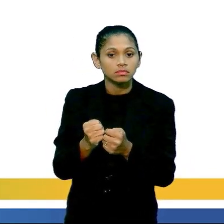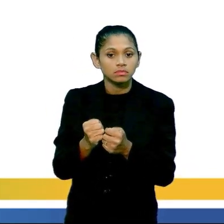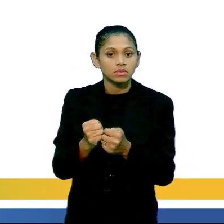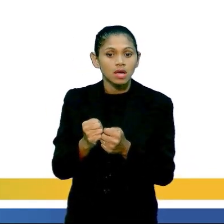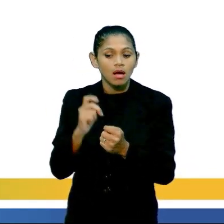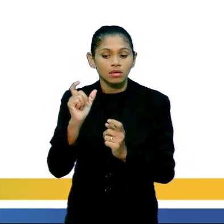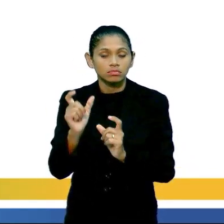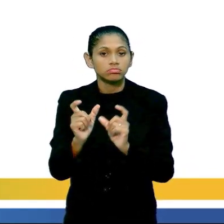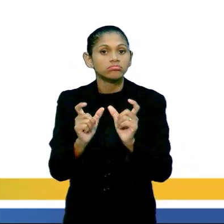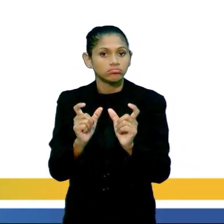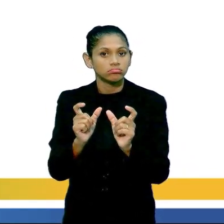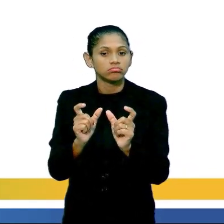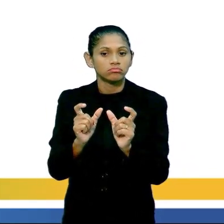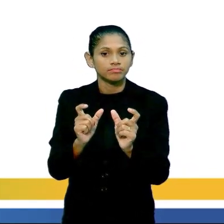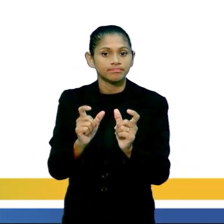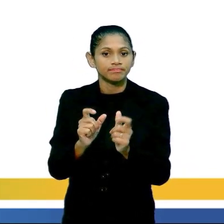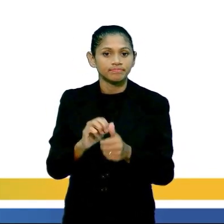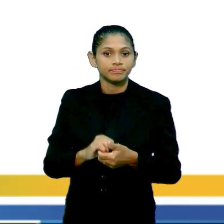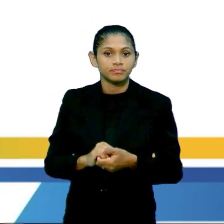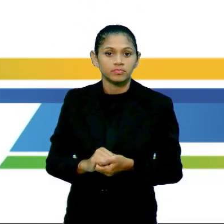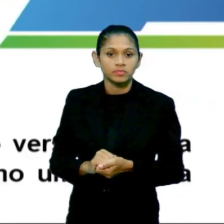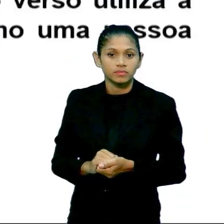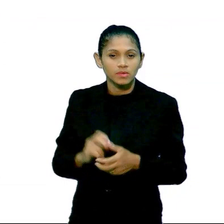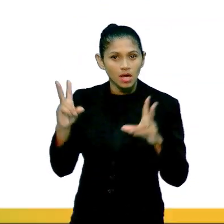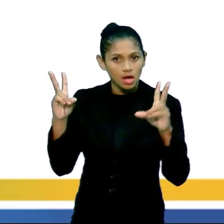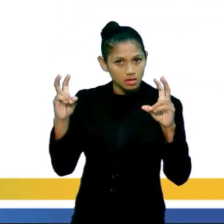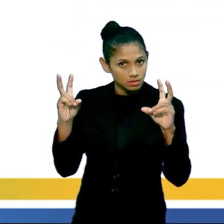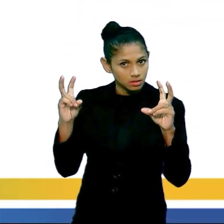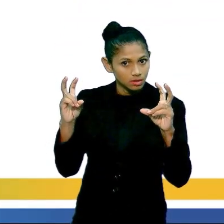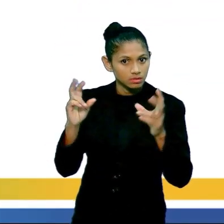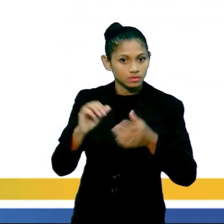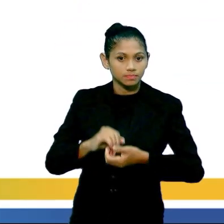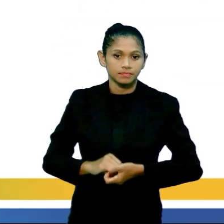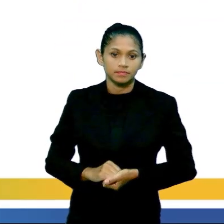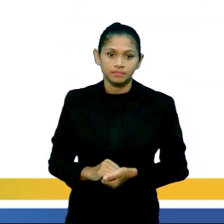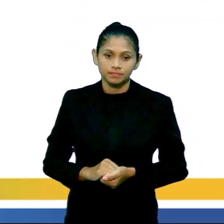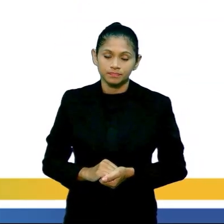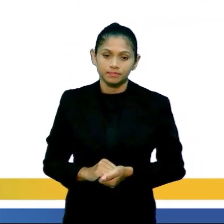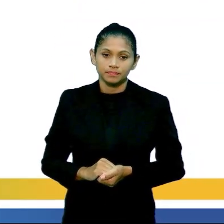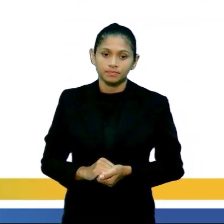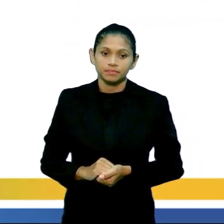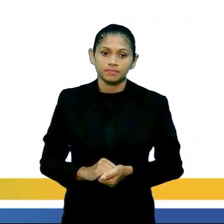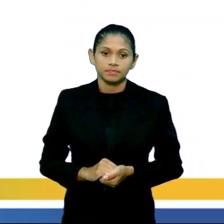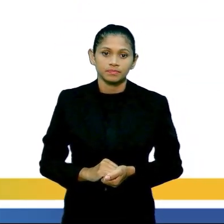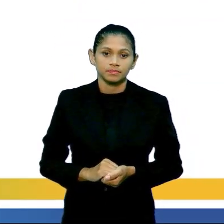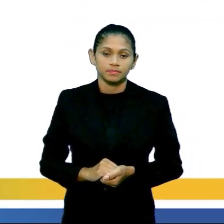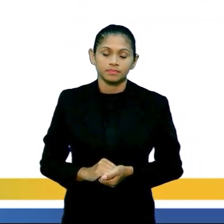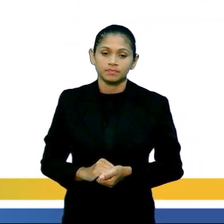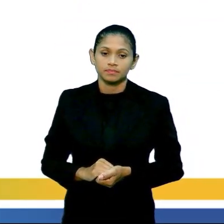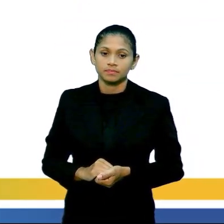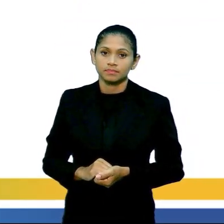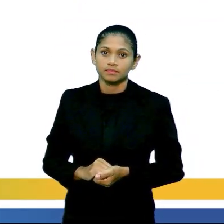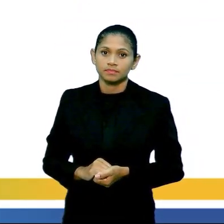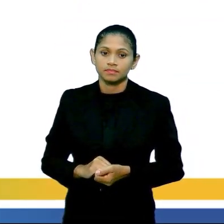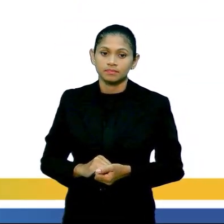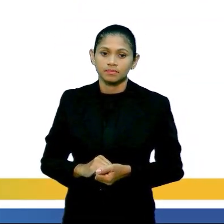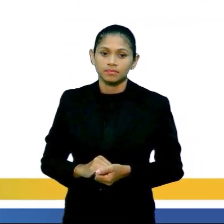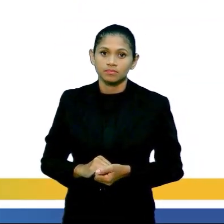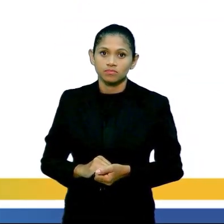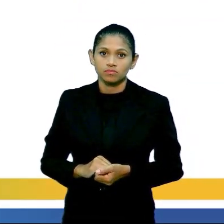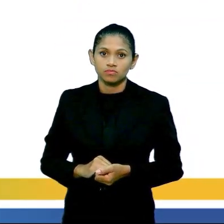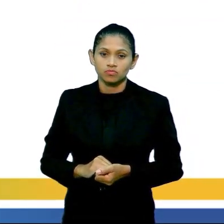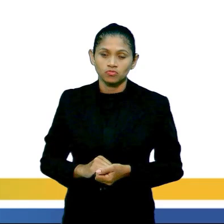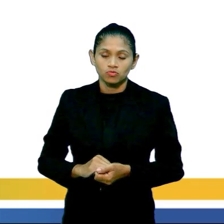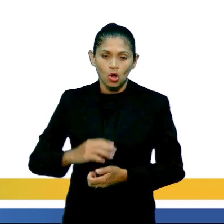leite, ou seja, leite ruim. Então não pode ser essa conformada por não pertencer a nenhum grupo. Corajosa diante